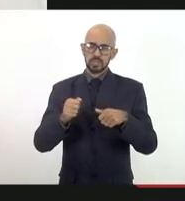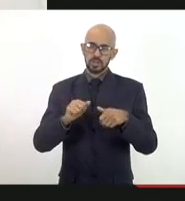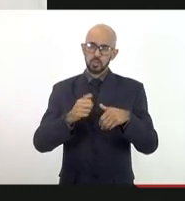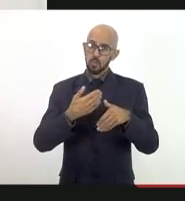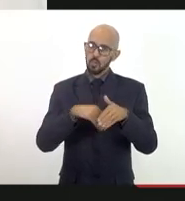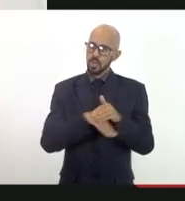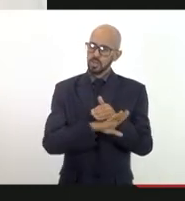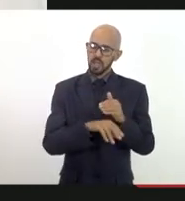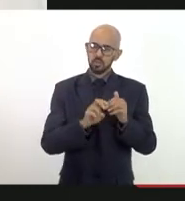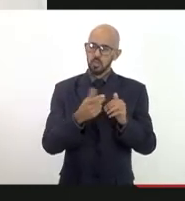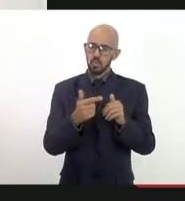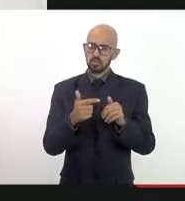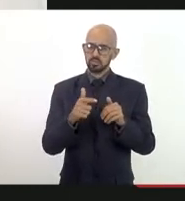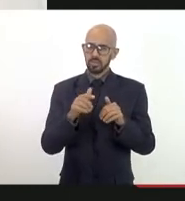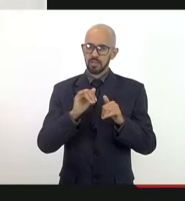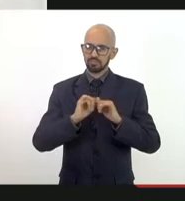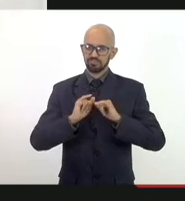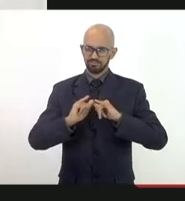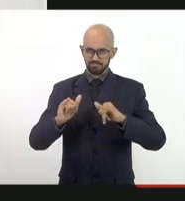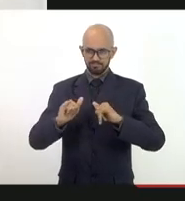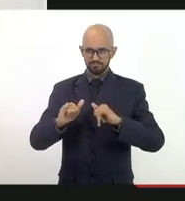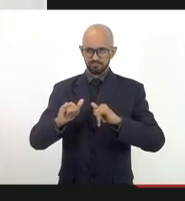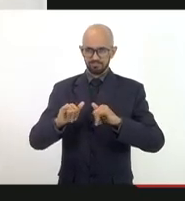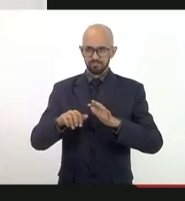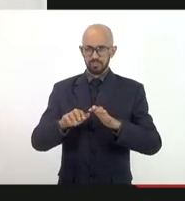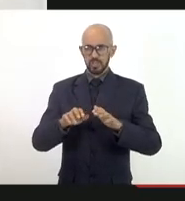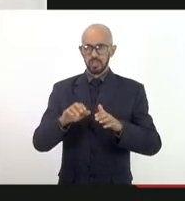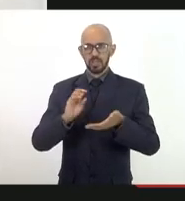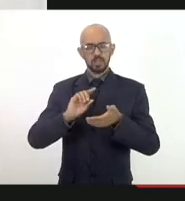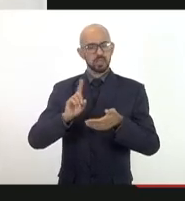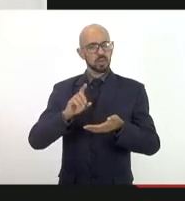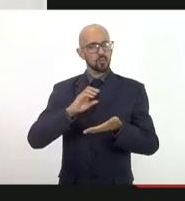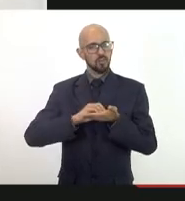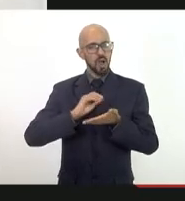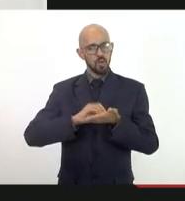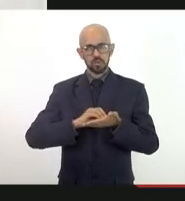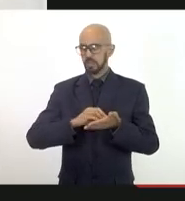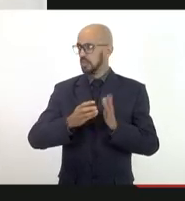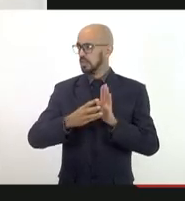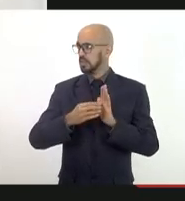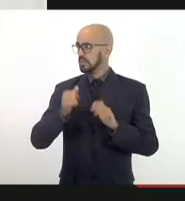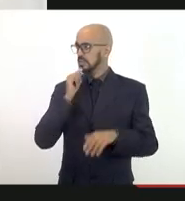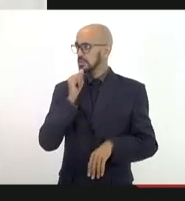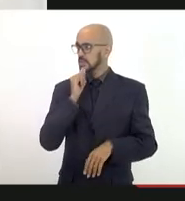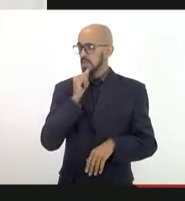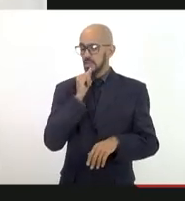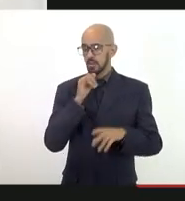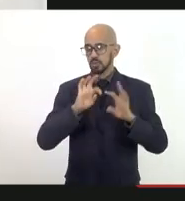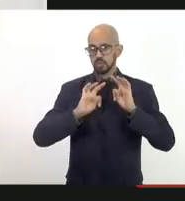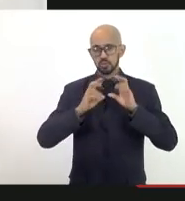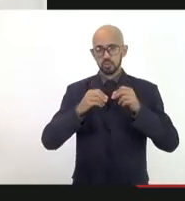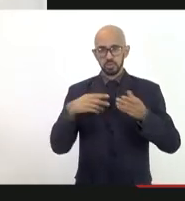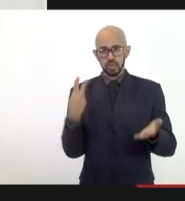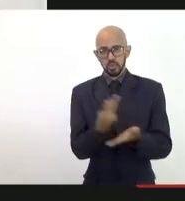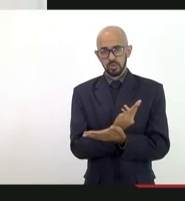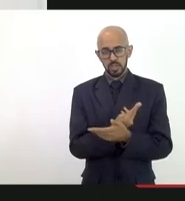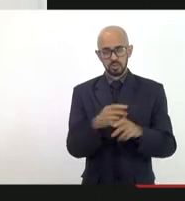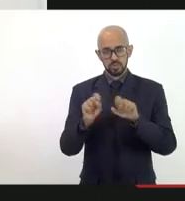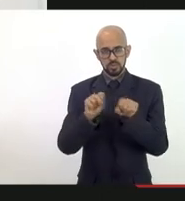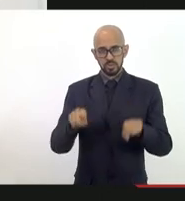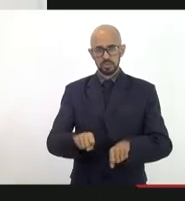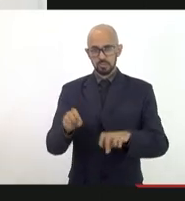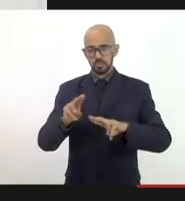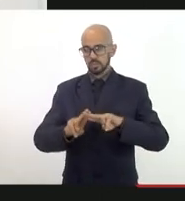E não, infelizmente, não nos falta exemplos aqui no Rio de Janeiro, sobretudo que nós ouvimos no sistema prisional, que